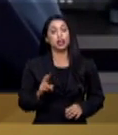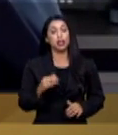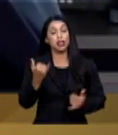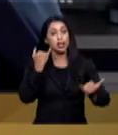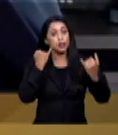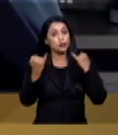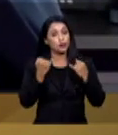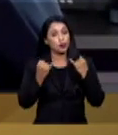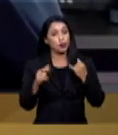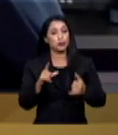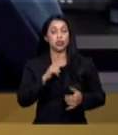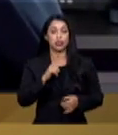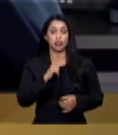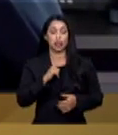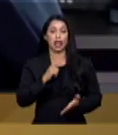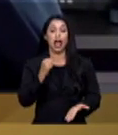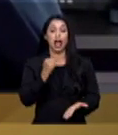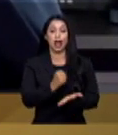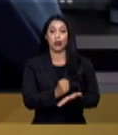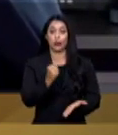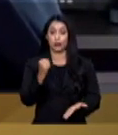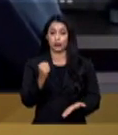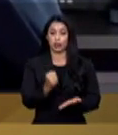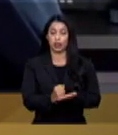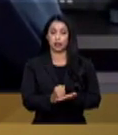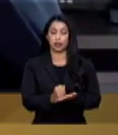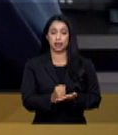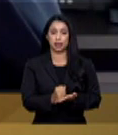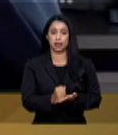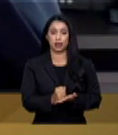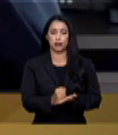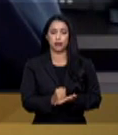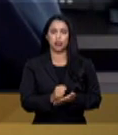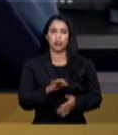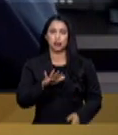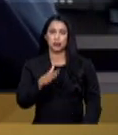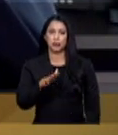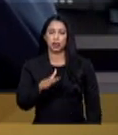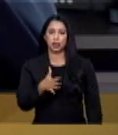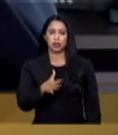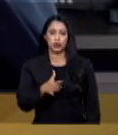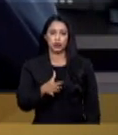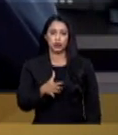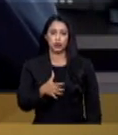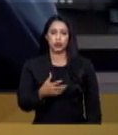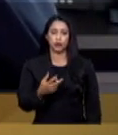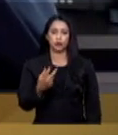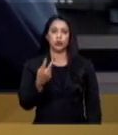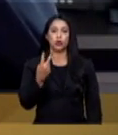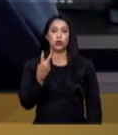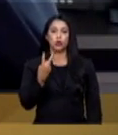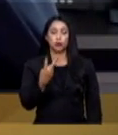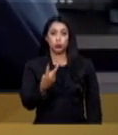realização da contratação de aproximadamente